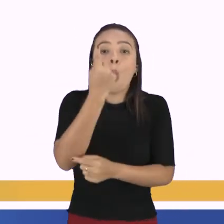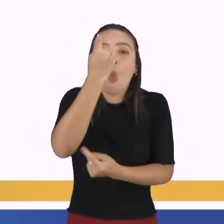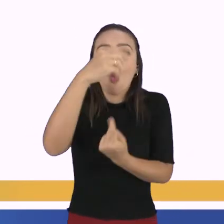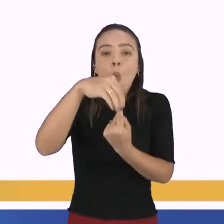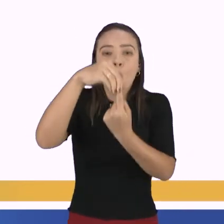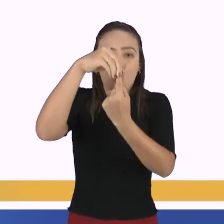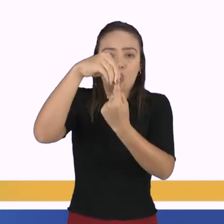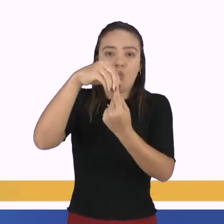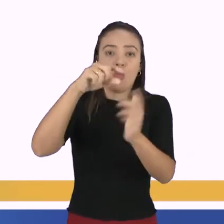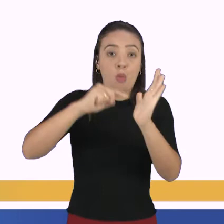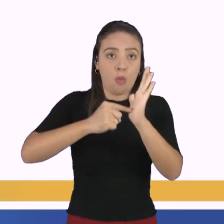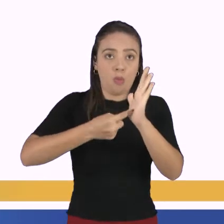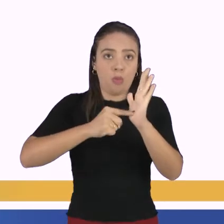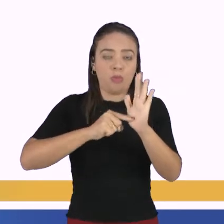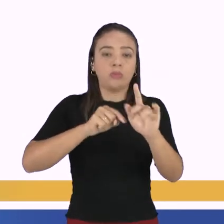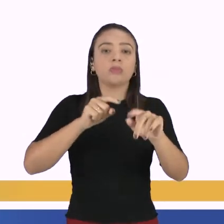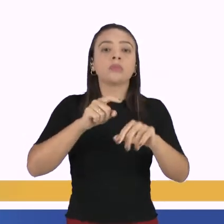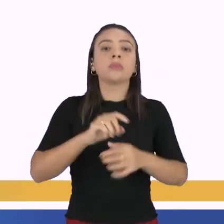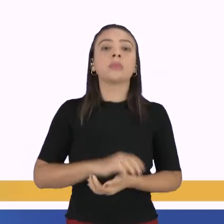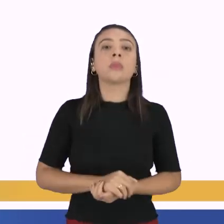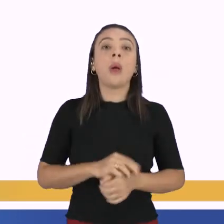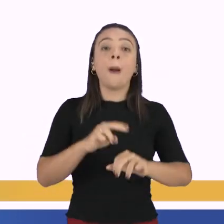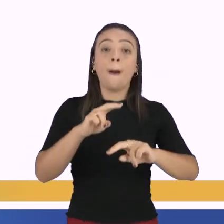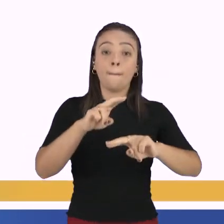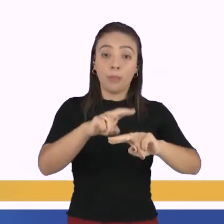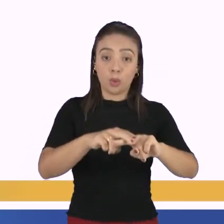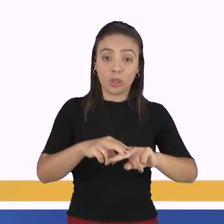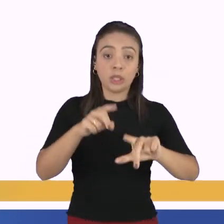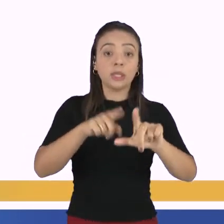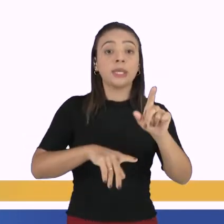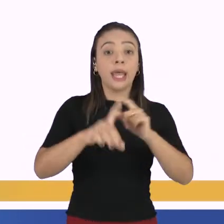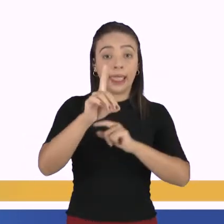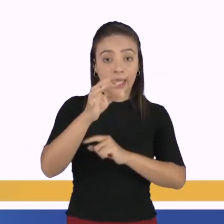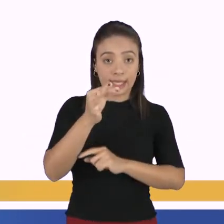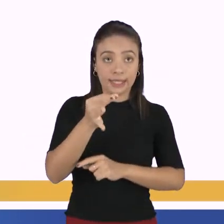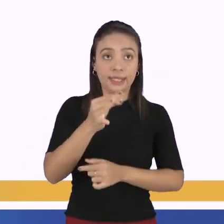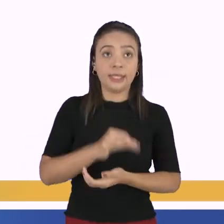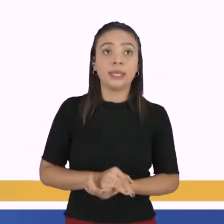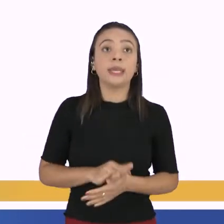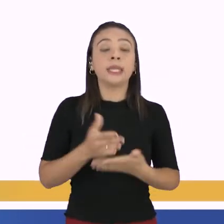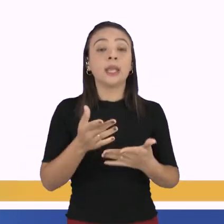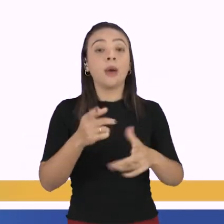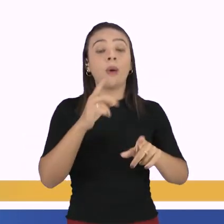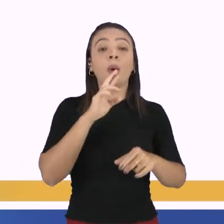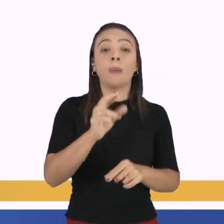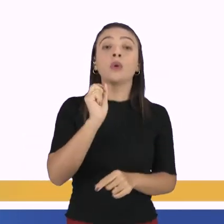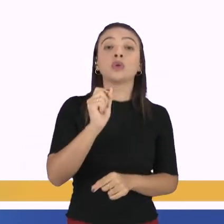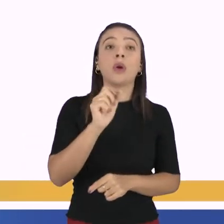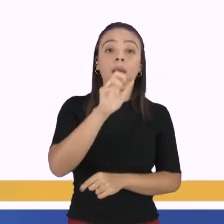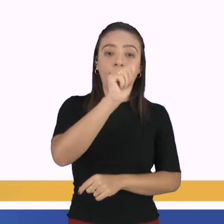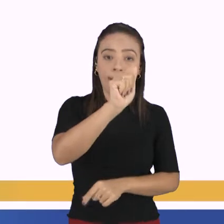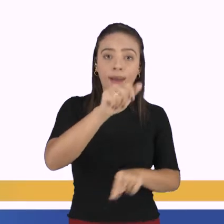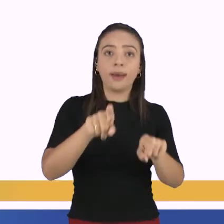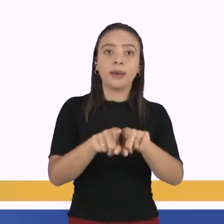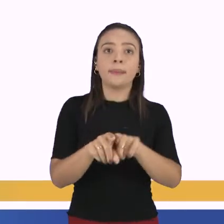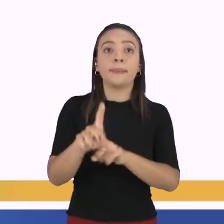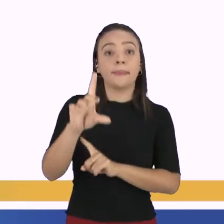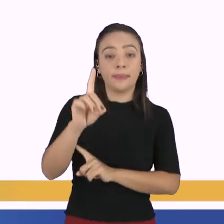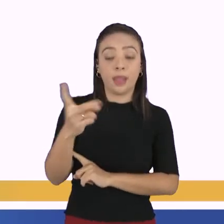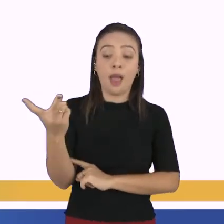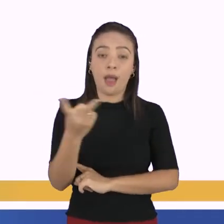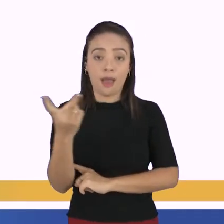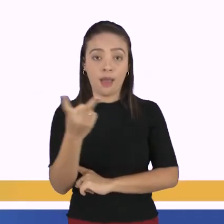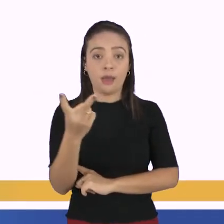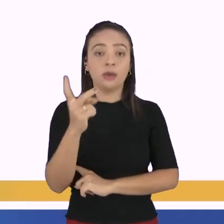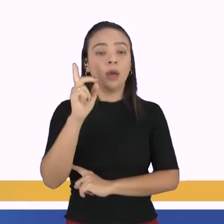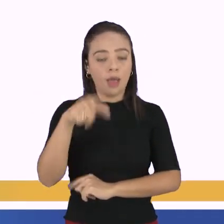único ponto. Então a letra D também é gráfico de função. Então as respostas seriam a letra A, e a letra D. Esses